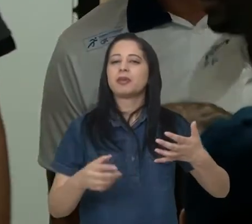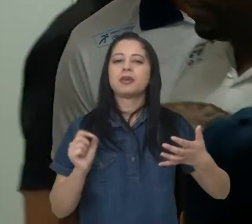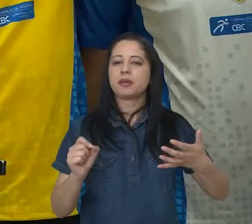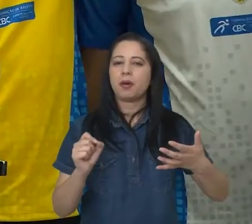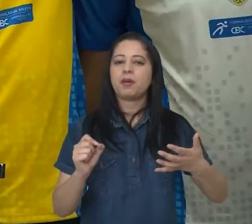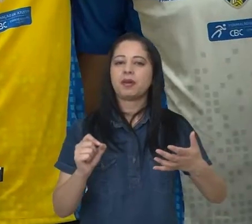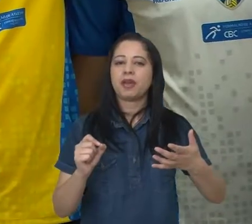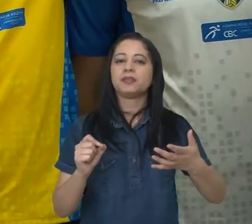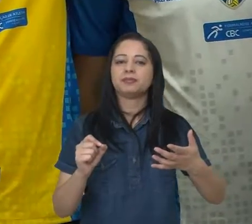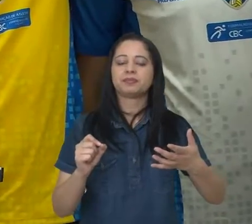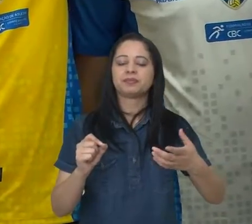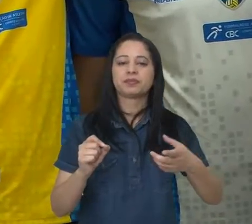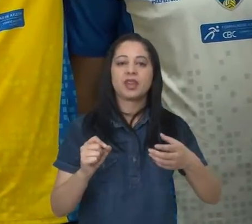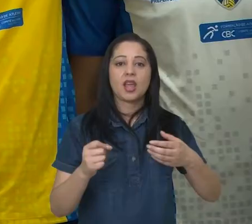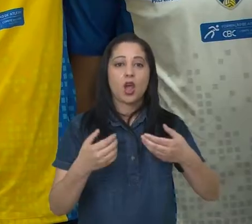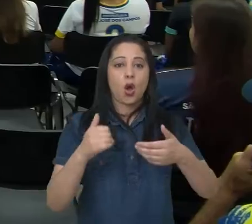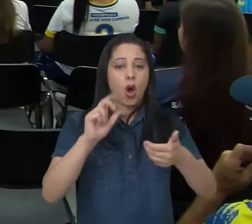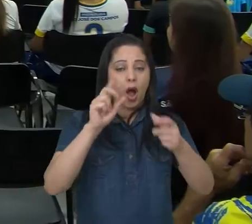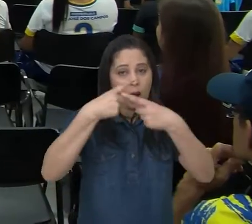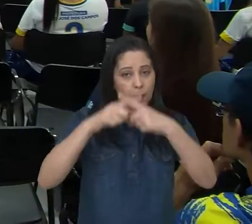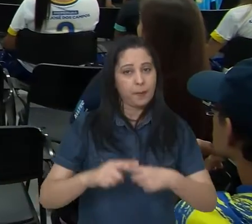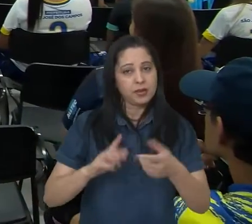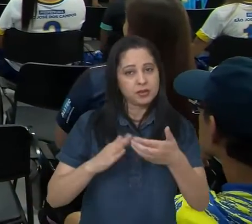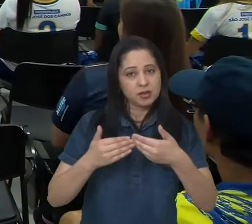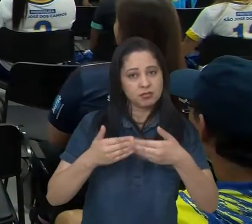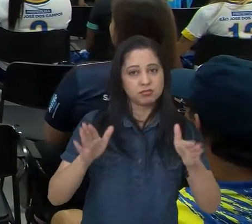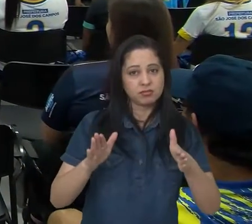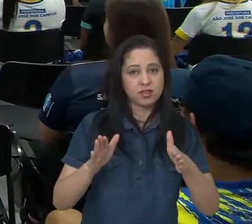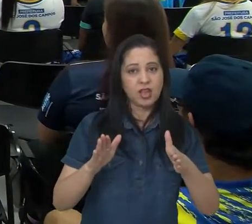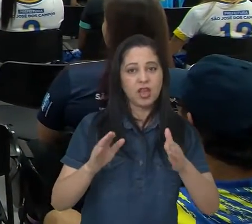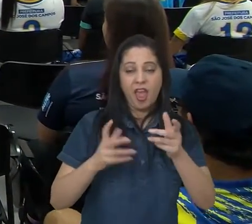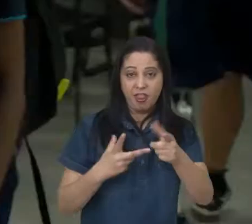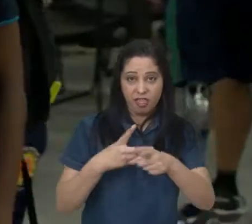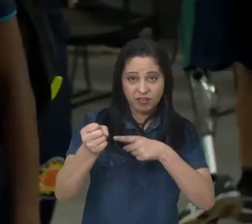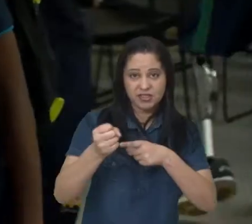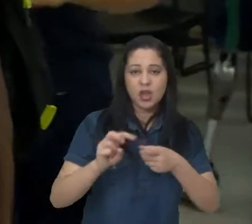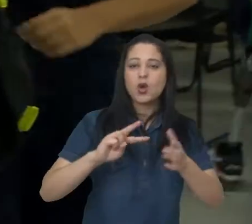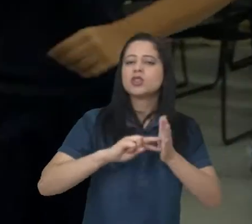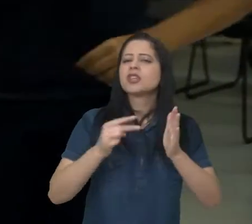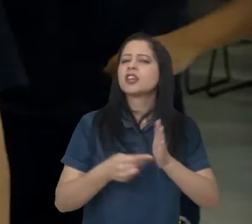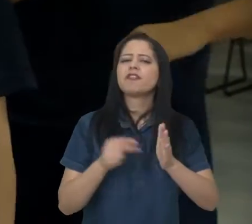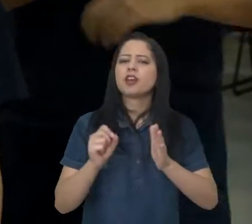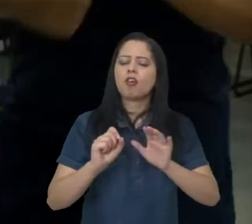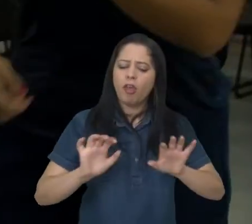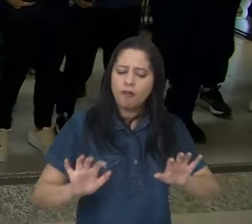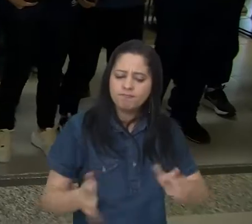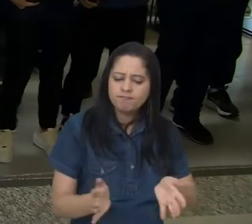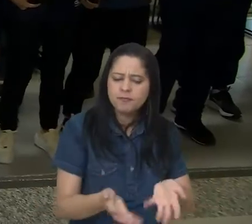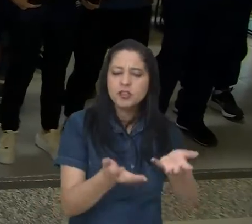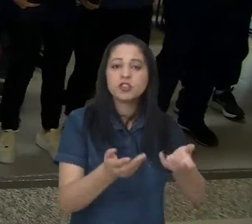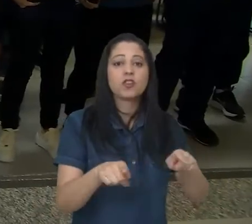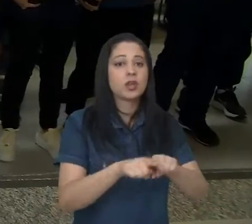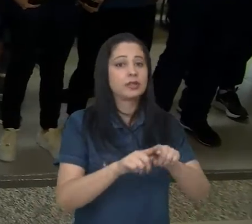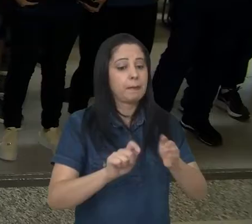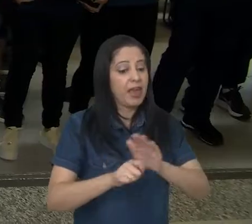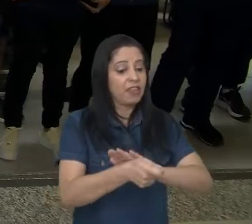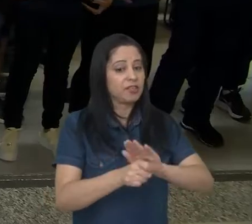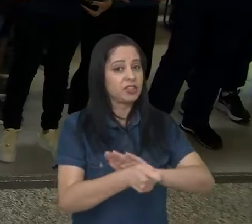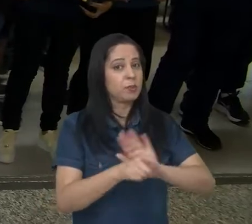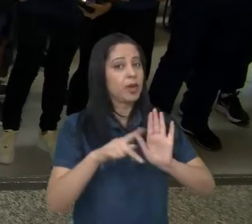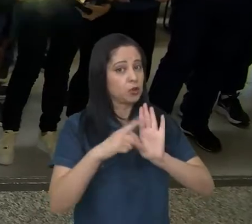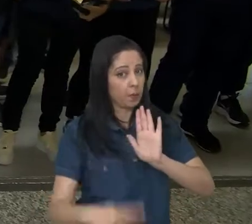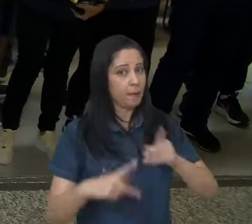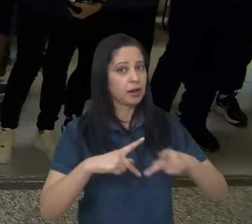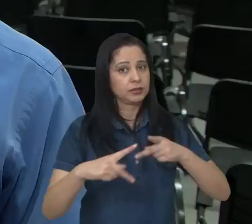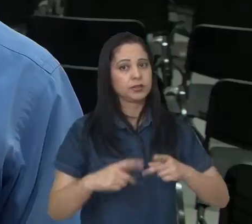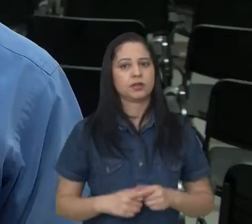o resultado expressivo conquistado nos Jogos Abertos do Interior é fruto de um trabalho de incentivo e investimento feito no